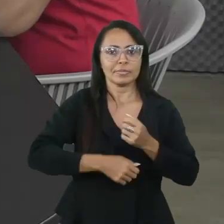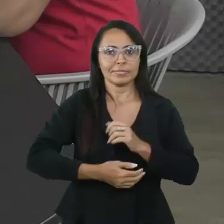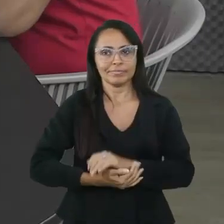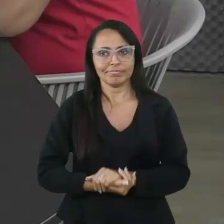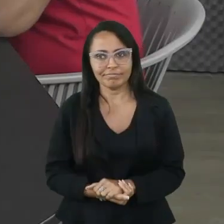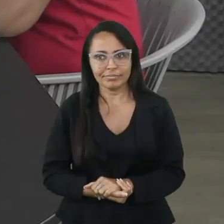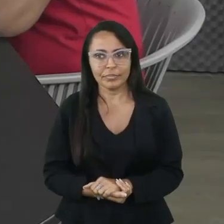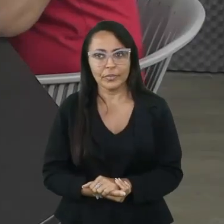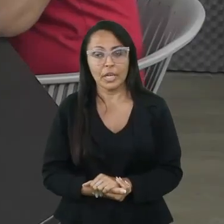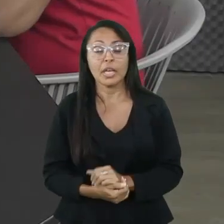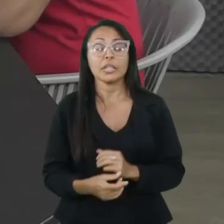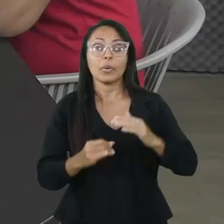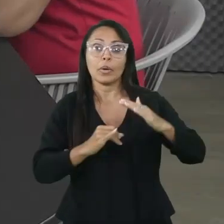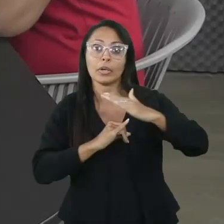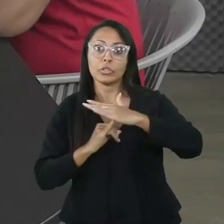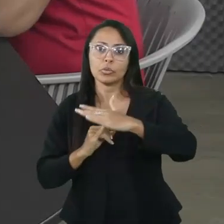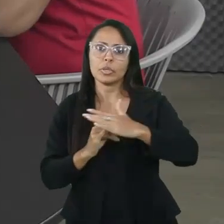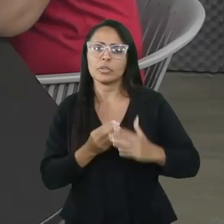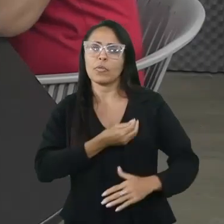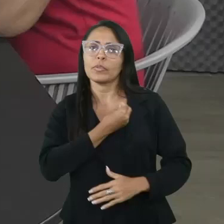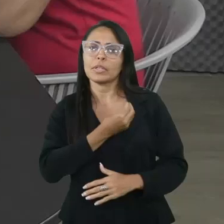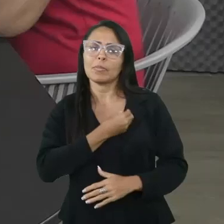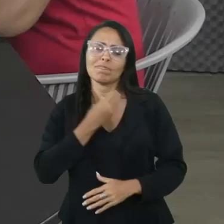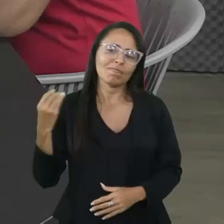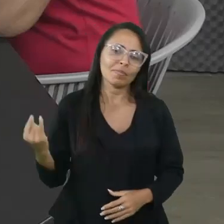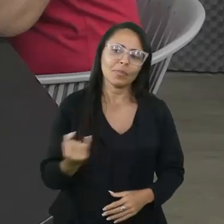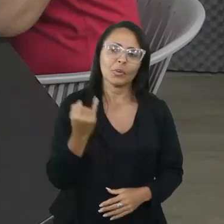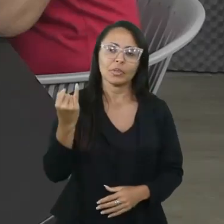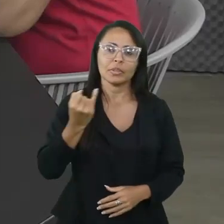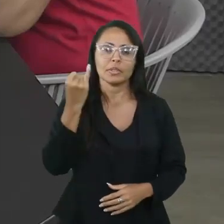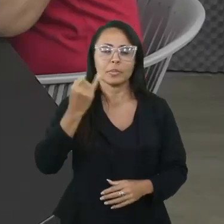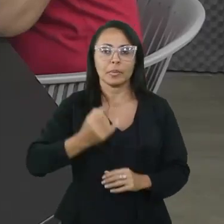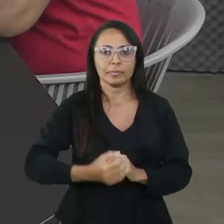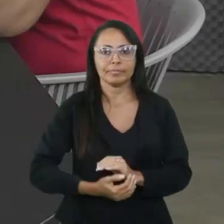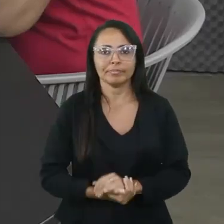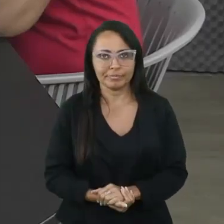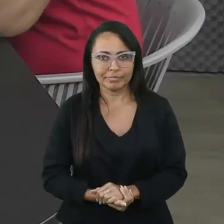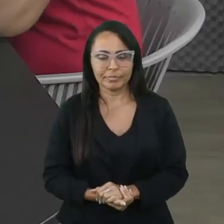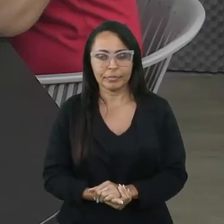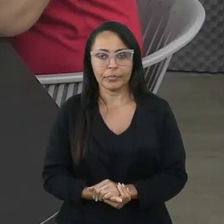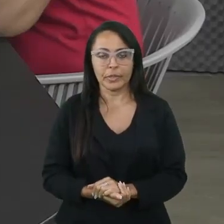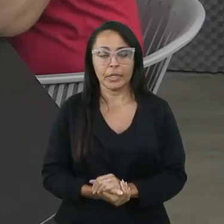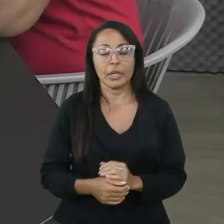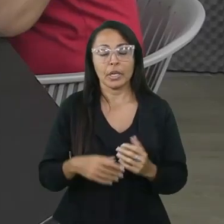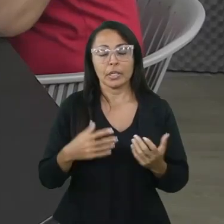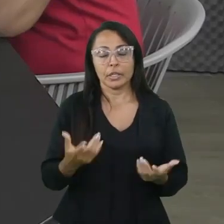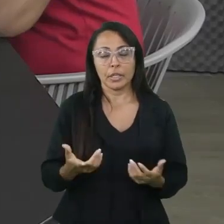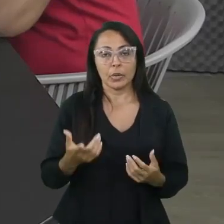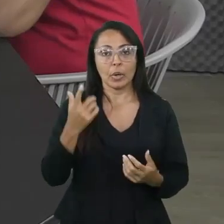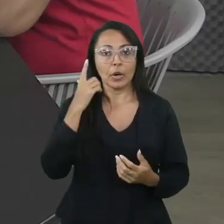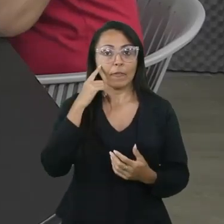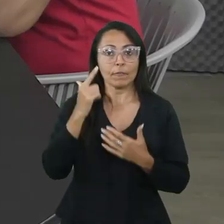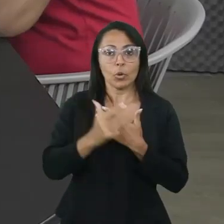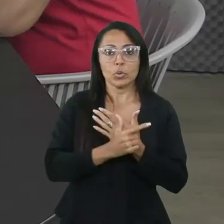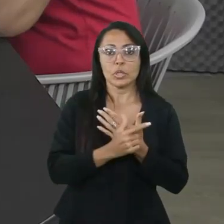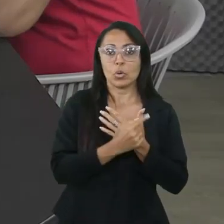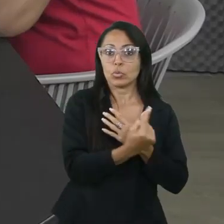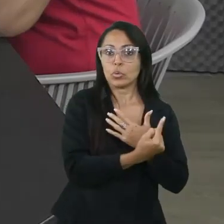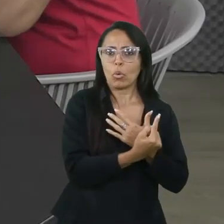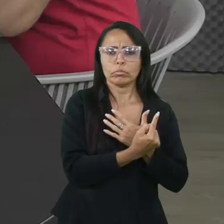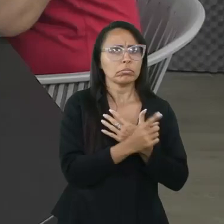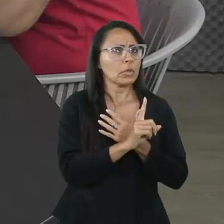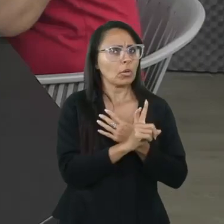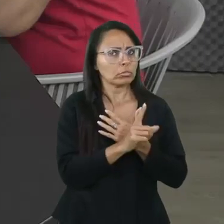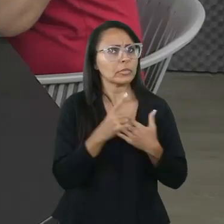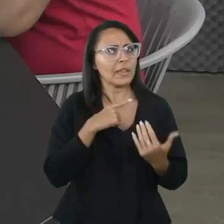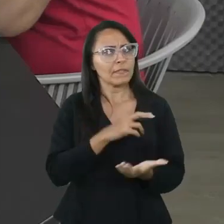meu modo de ver, é uma instituição vital, extremamente importante, que eu acho que não tem uma função só, eu acho que teriam várias, assim,